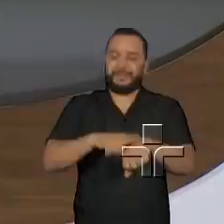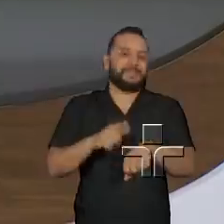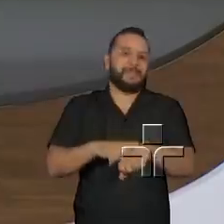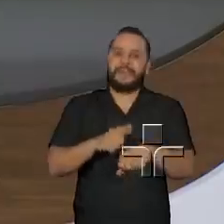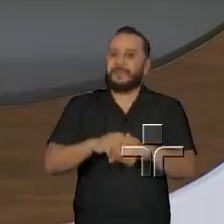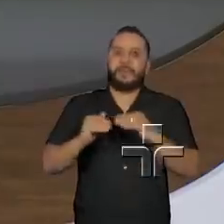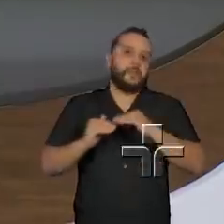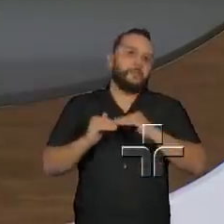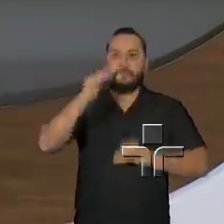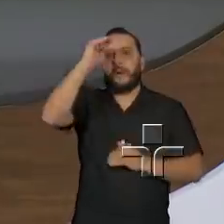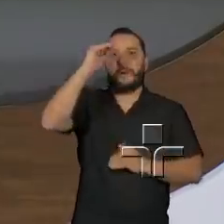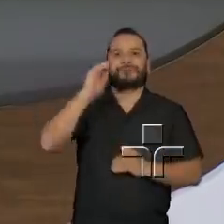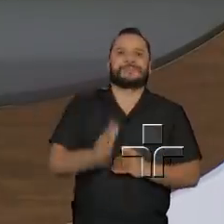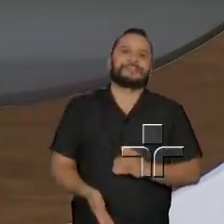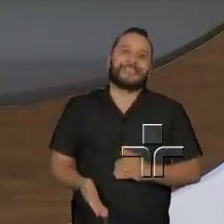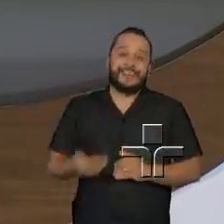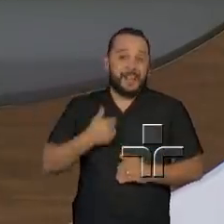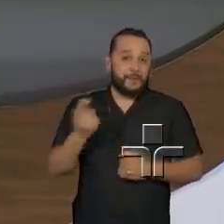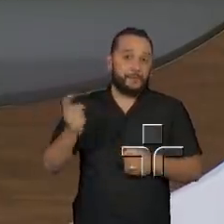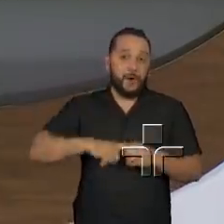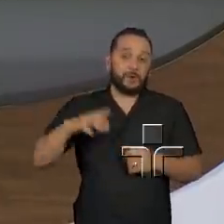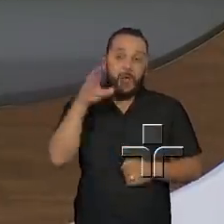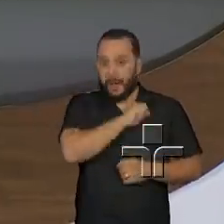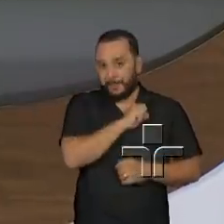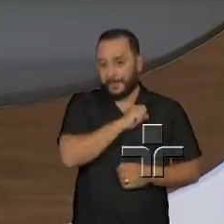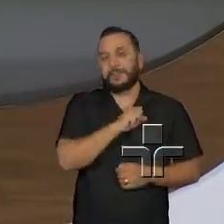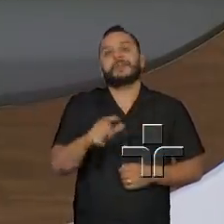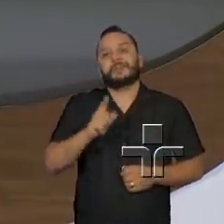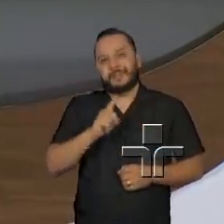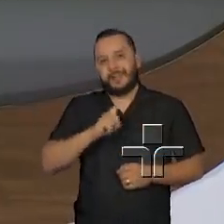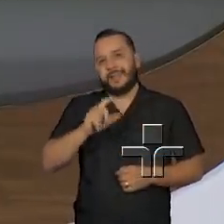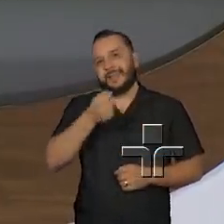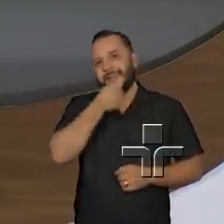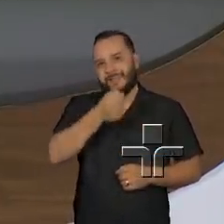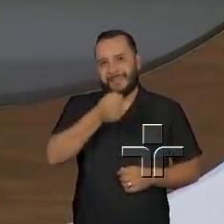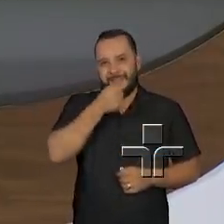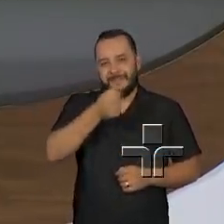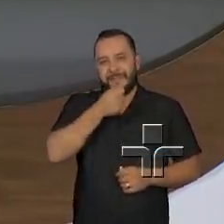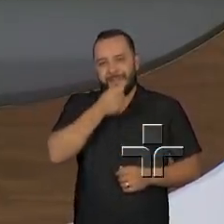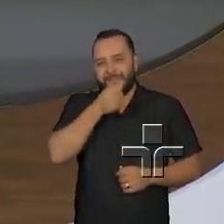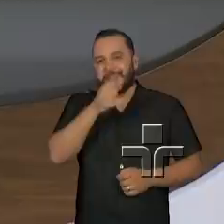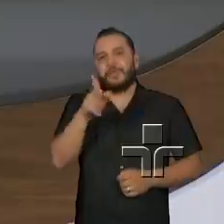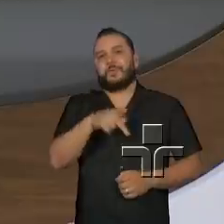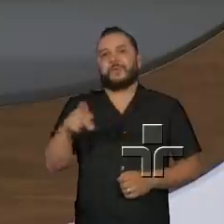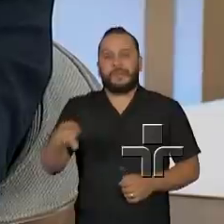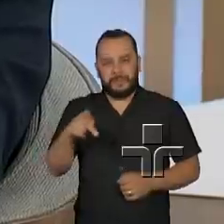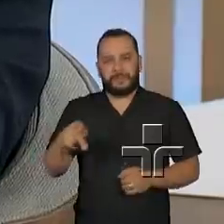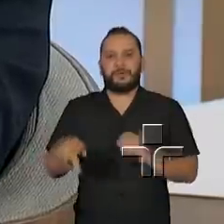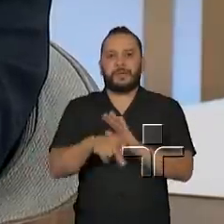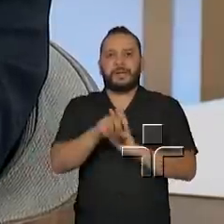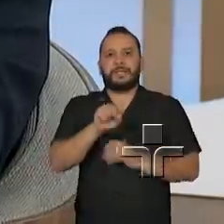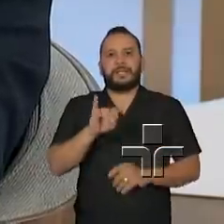nosso bloco, mas volto rapidinho com mais entrevista com o professor